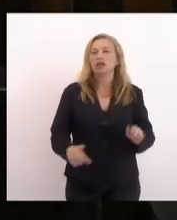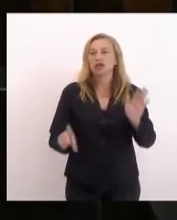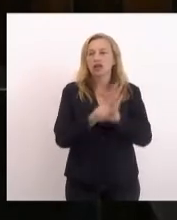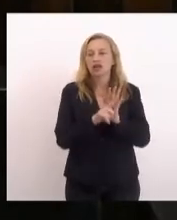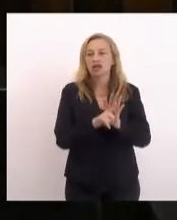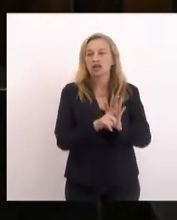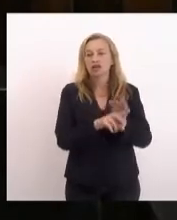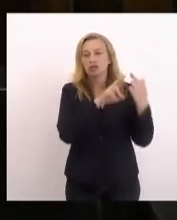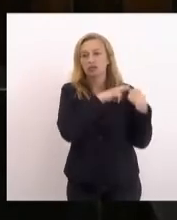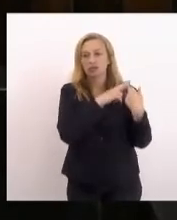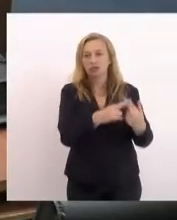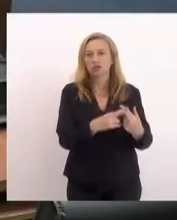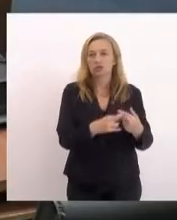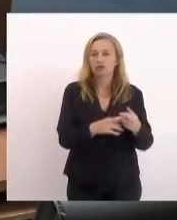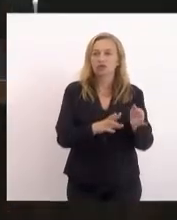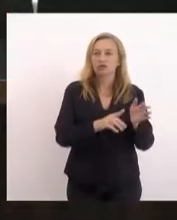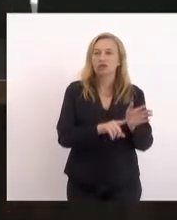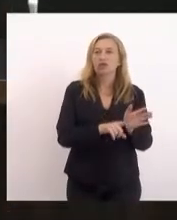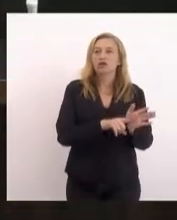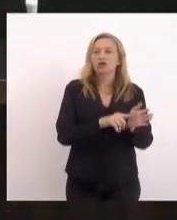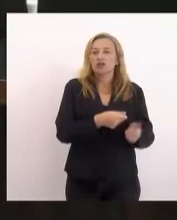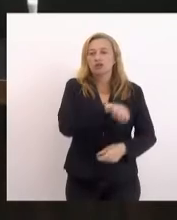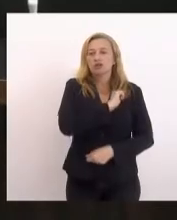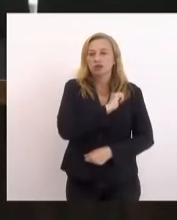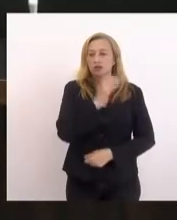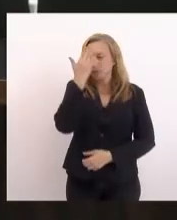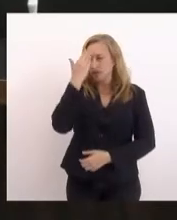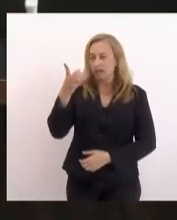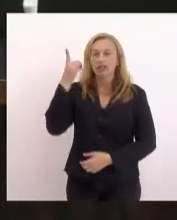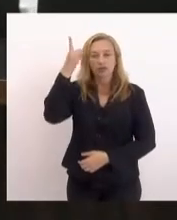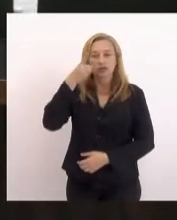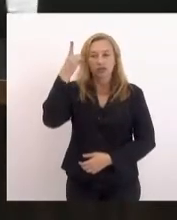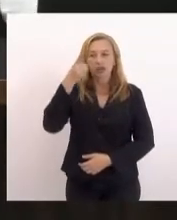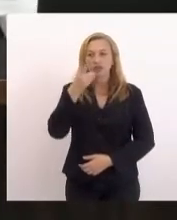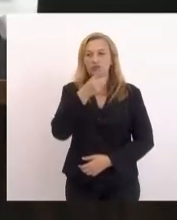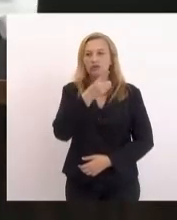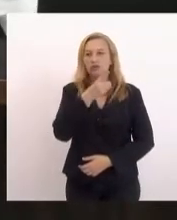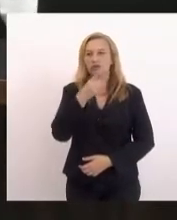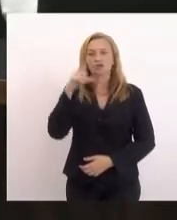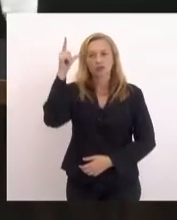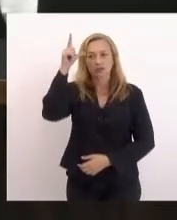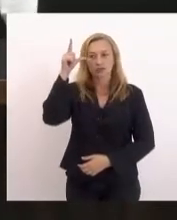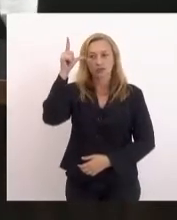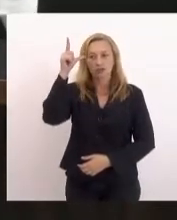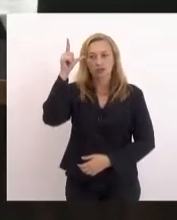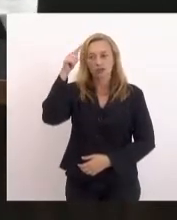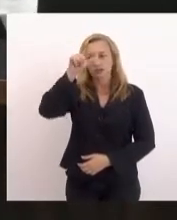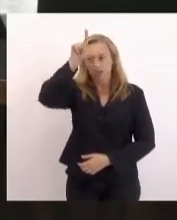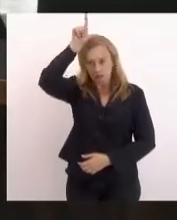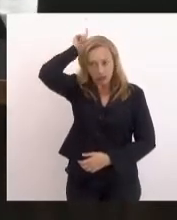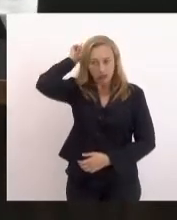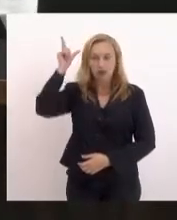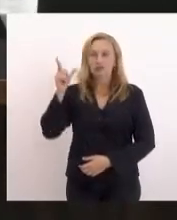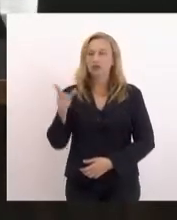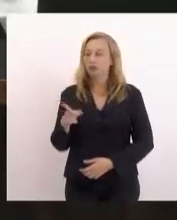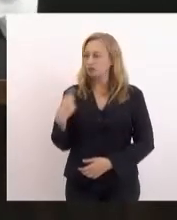Muito obrigado, senhor presidente. Obrigado, deputado Luiz Paulo. Está conosco aqui o Noan.